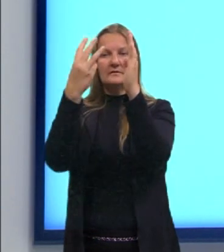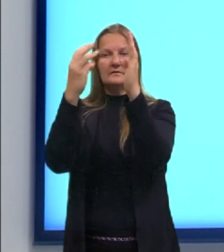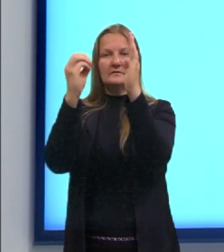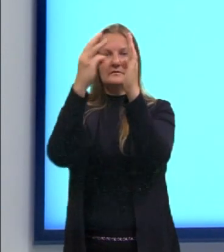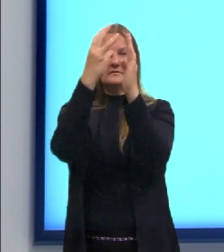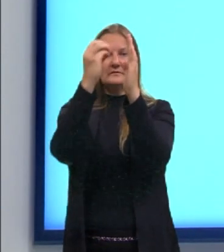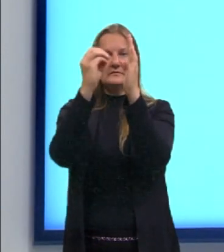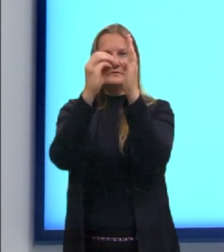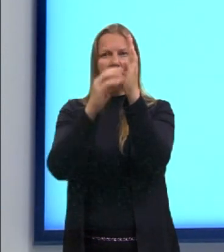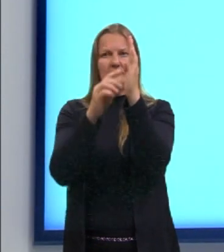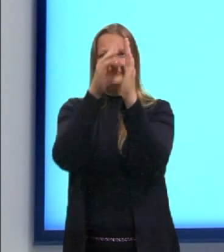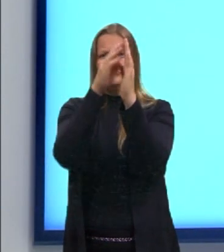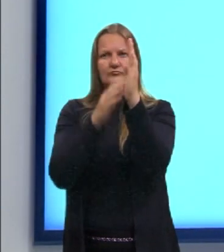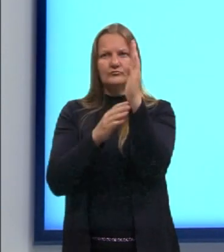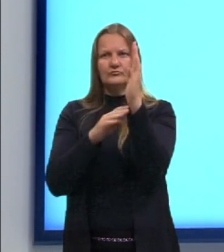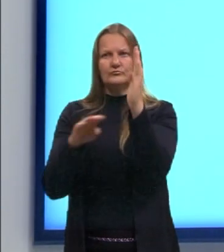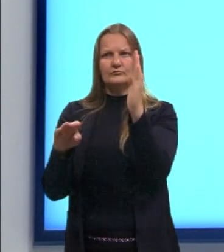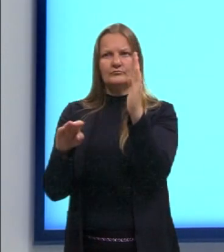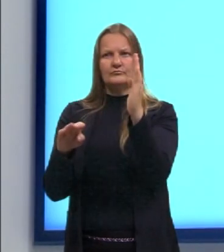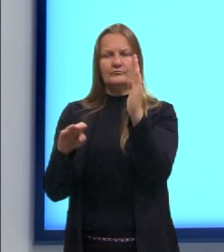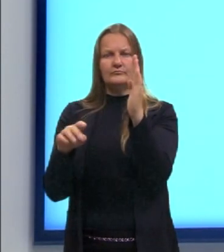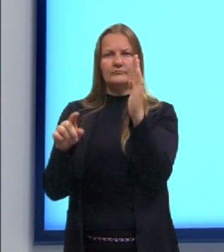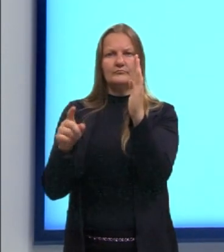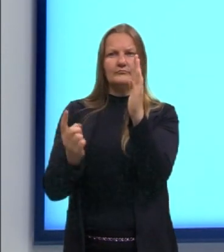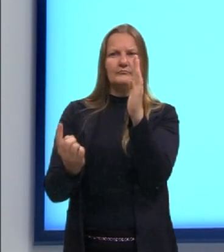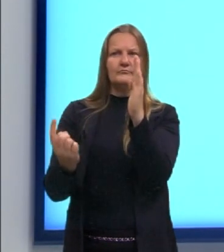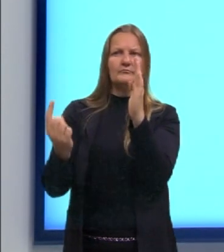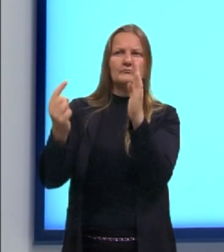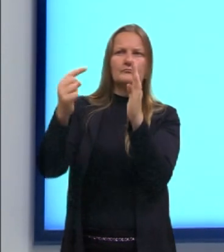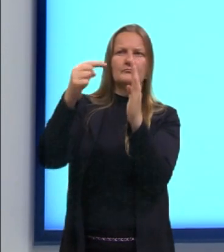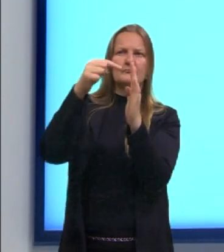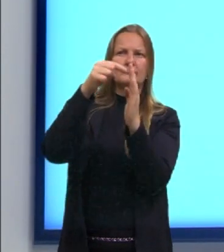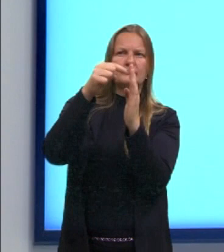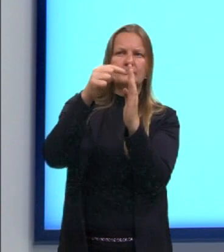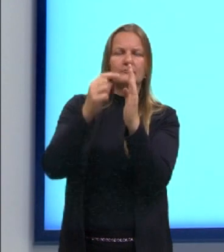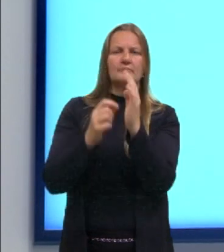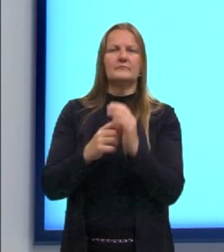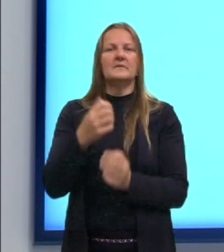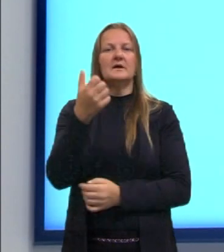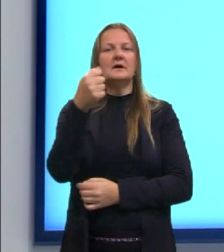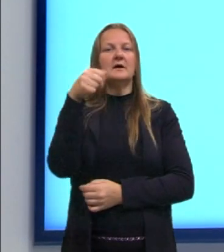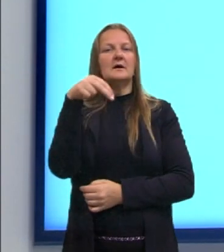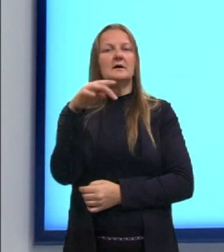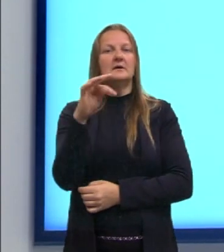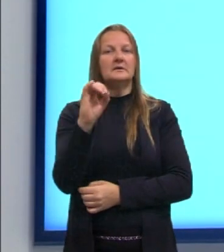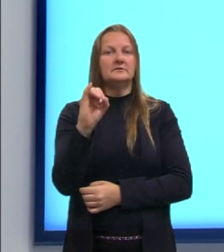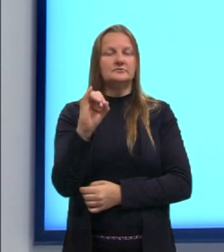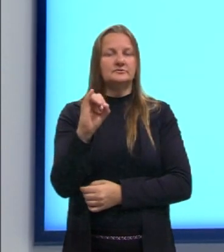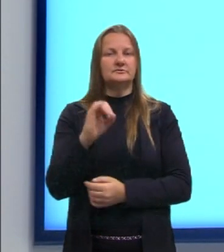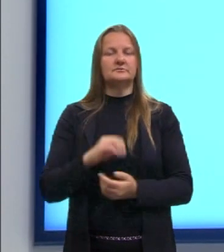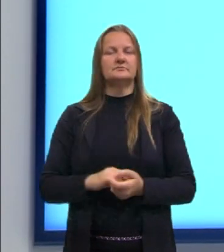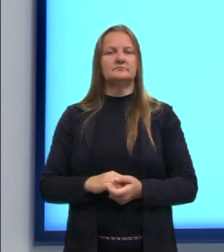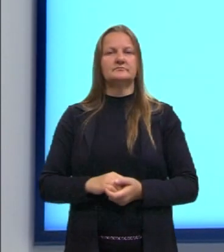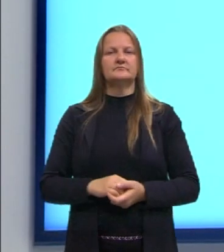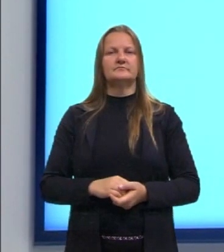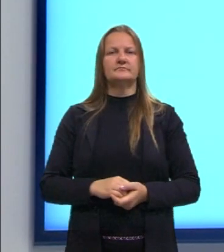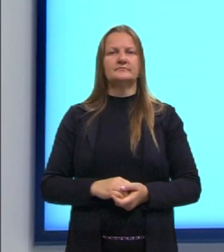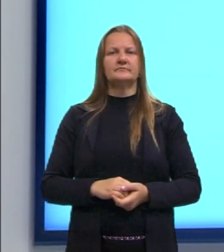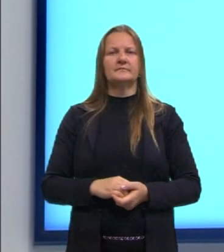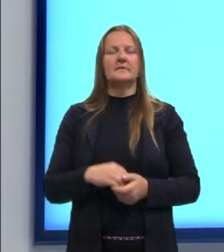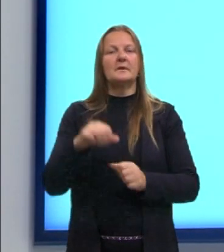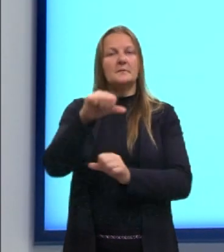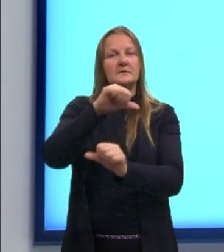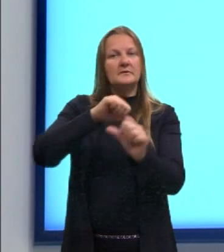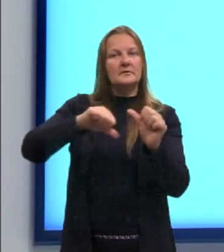realizar um movimento no sentido anti-horário, então, no sentido, né, de completar a volta da circunferência, nós vamos